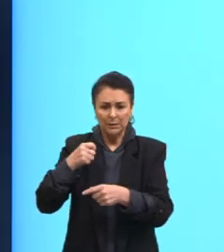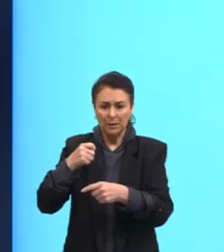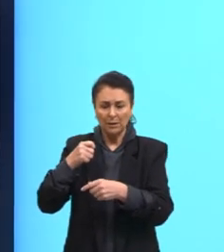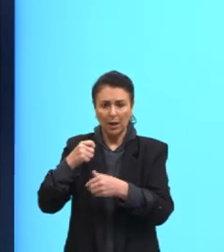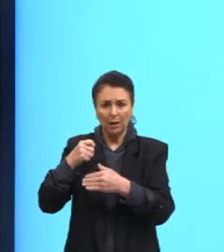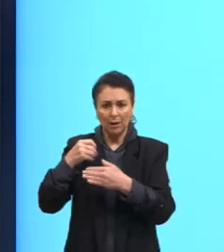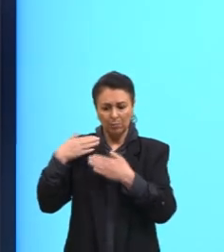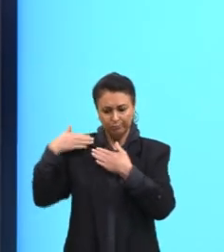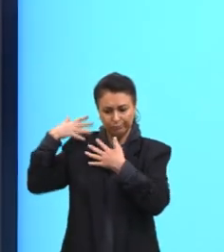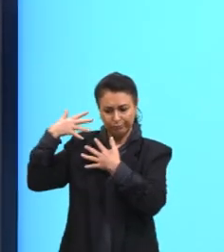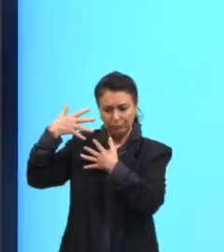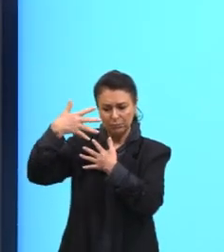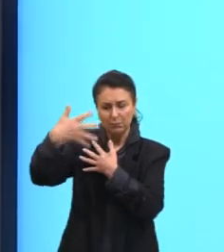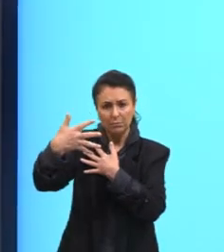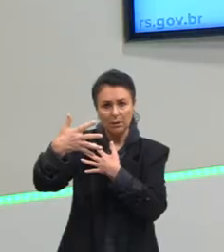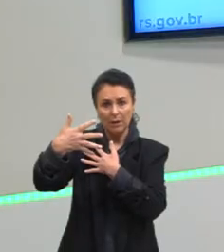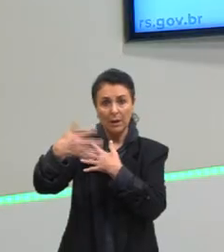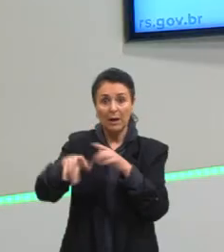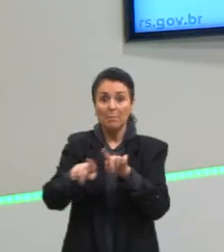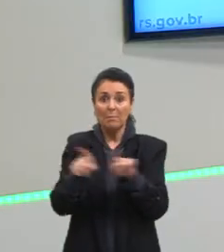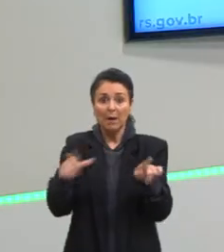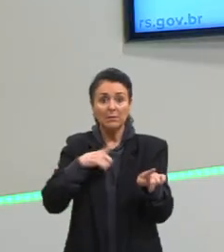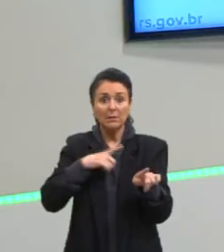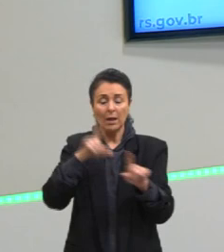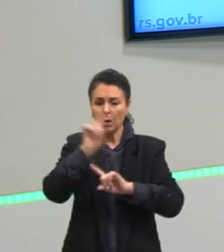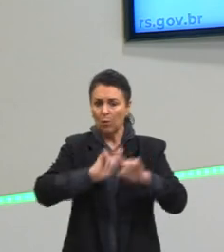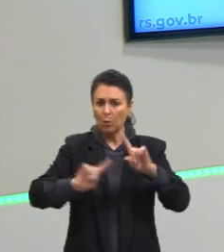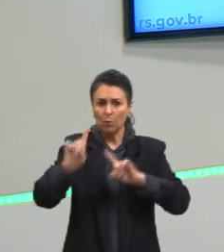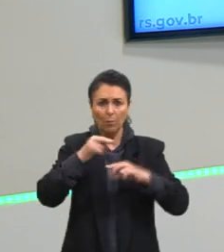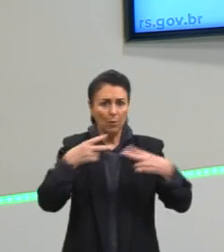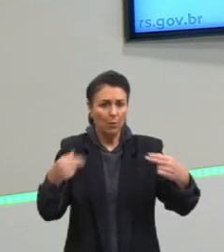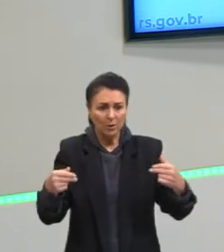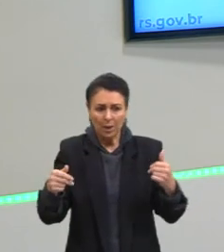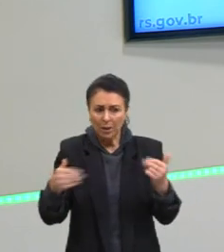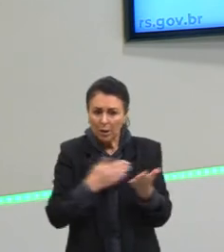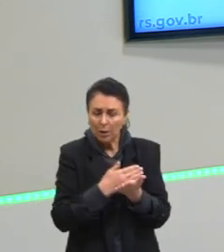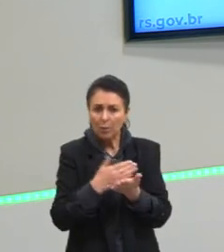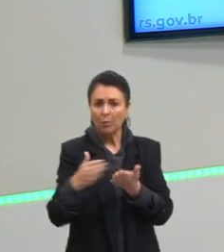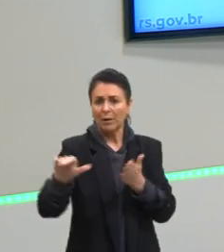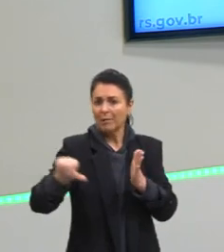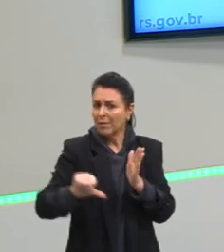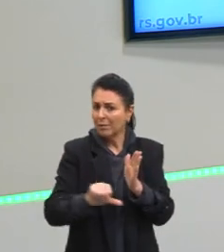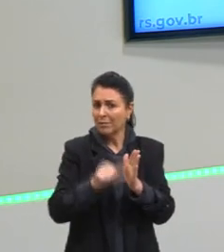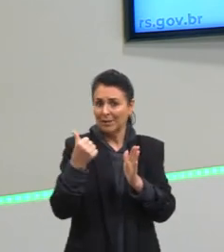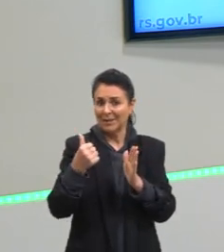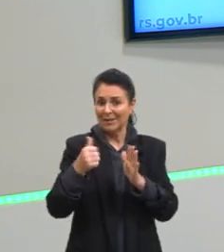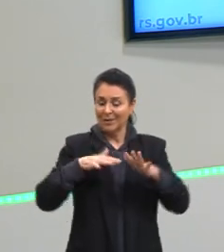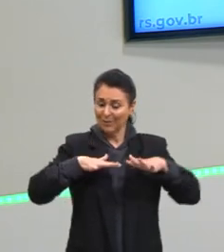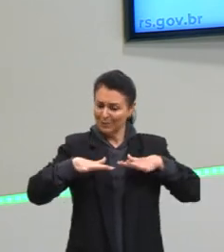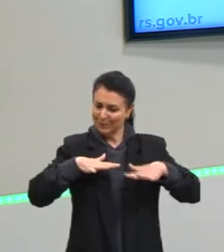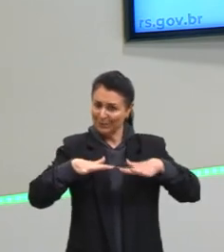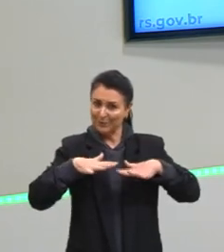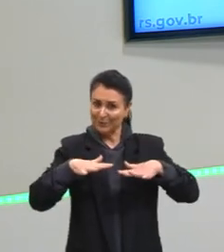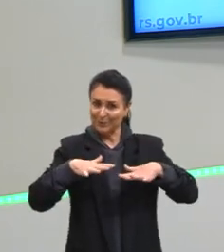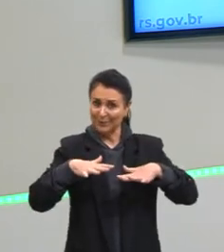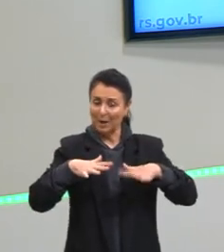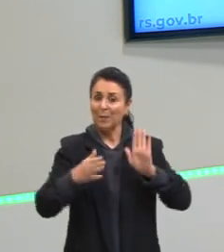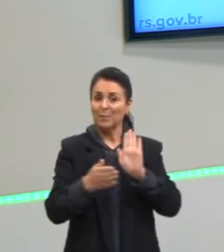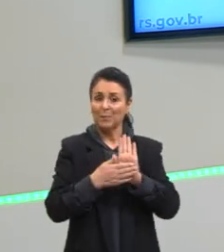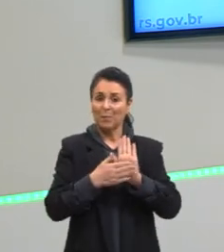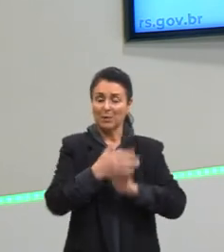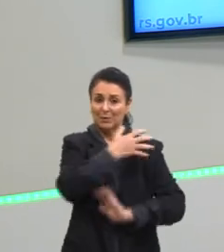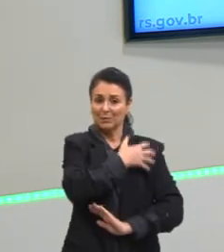uma causa primeira que move todas essas causas que é o motor imóvel do Aristóteles só que está